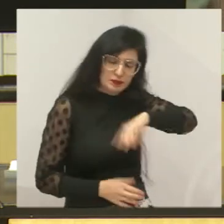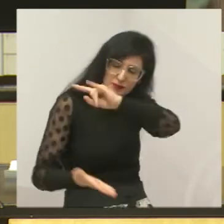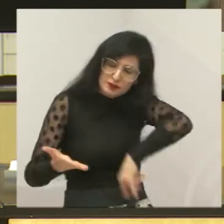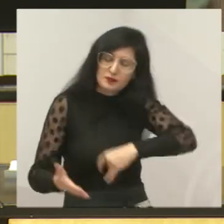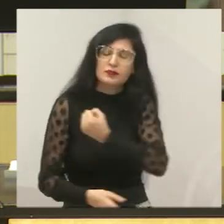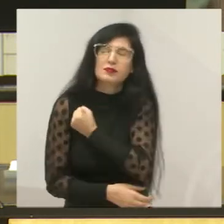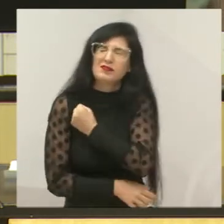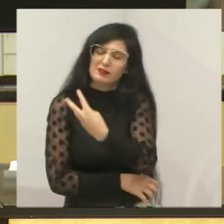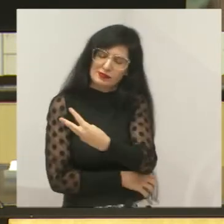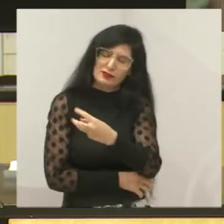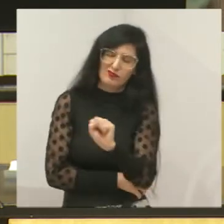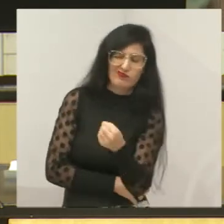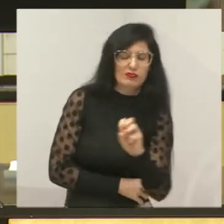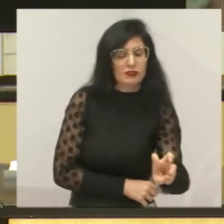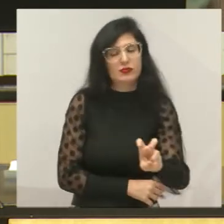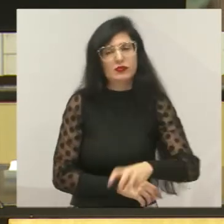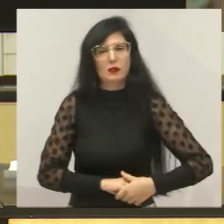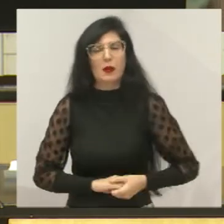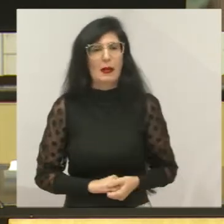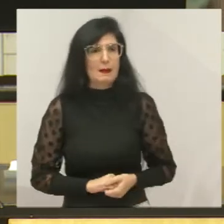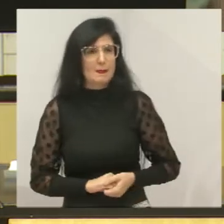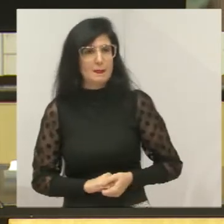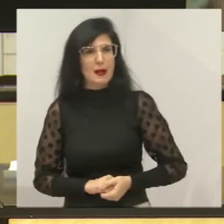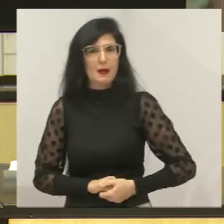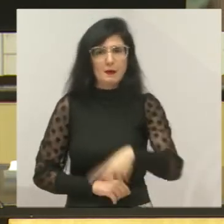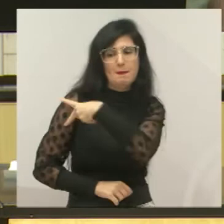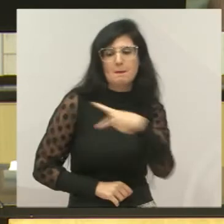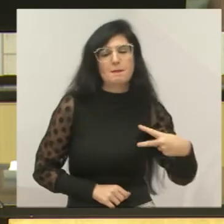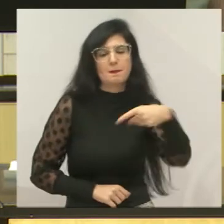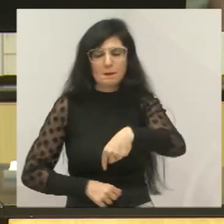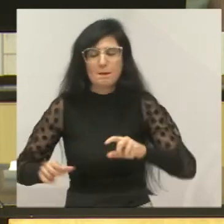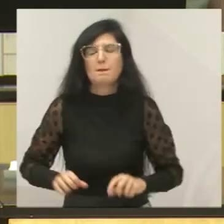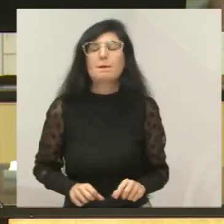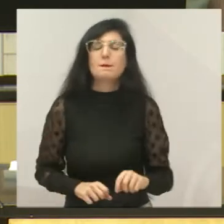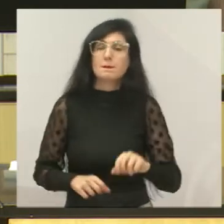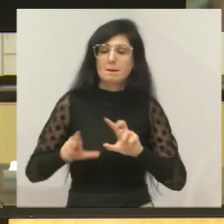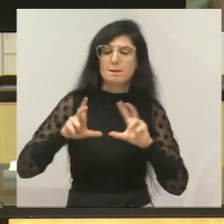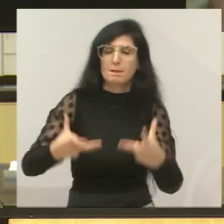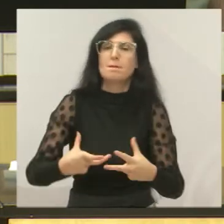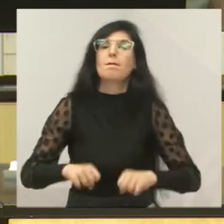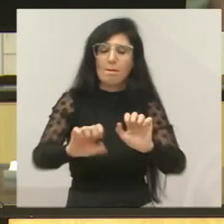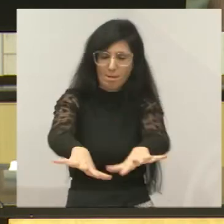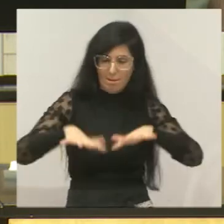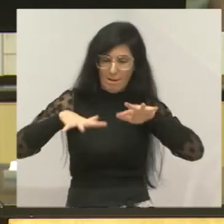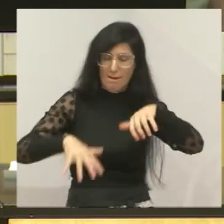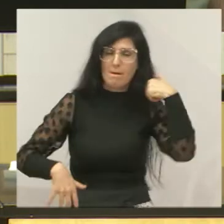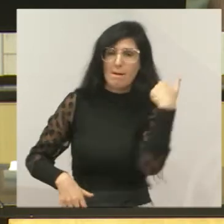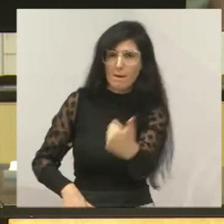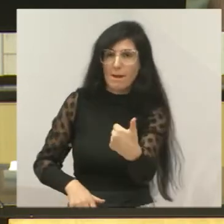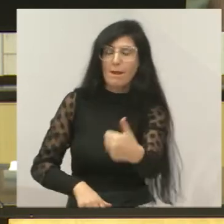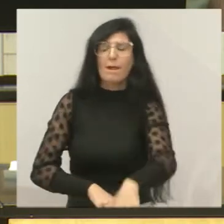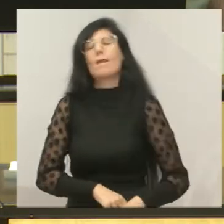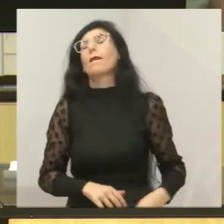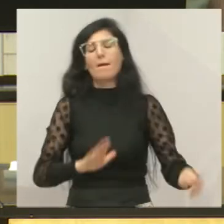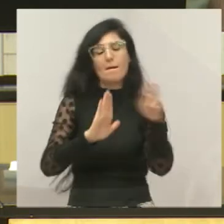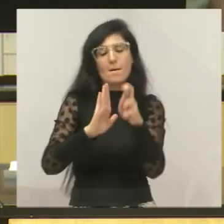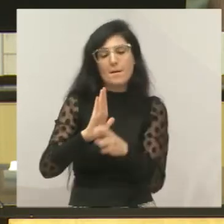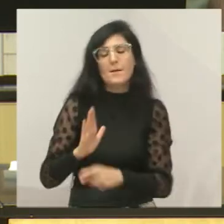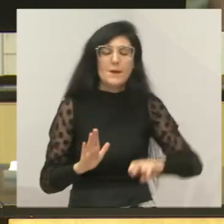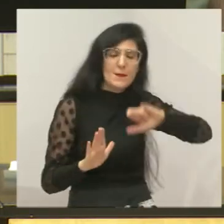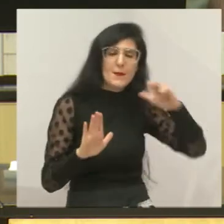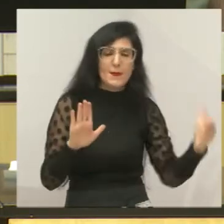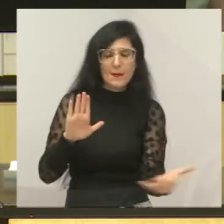número 385. Requeremos ao excelentíssimo senhor presidente desta Casa, ouvido e aprovado pela Igreja de Plenário, cumpridas as